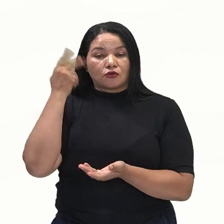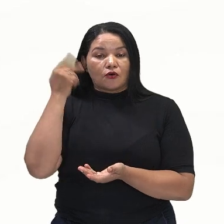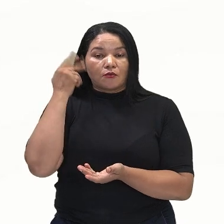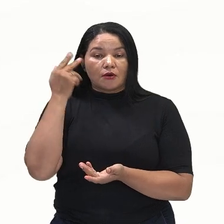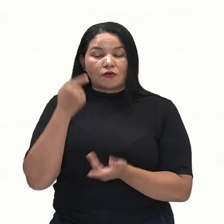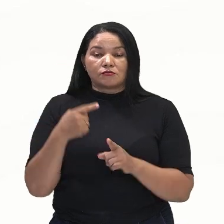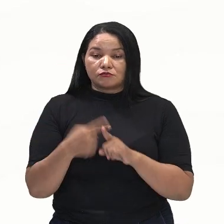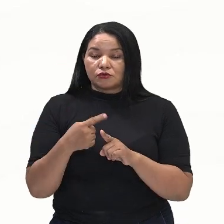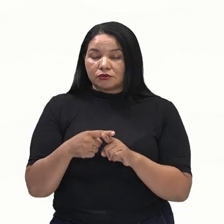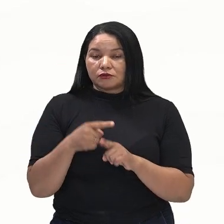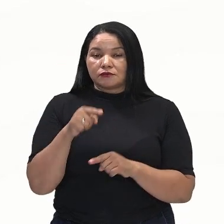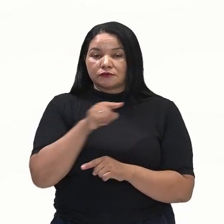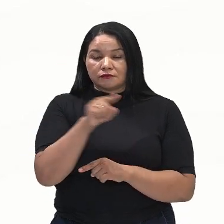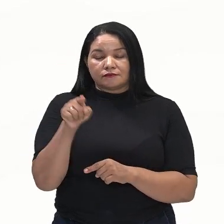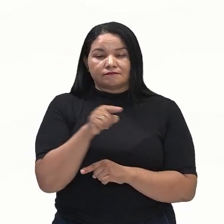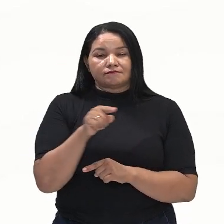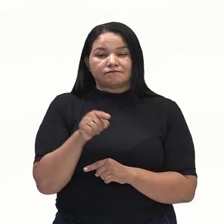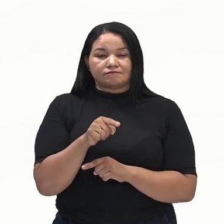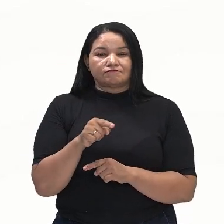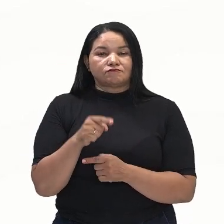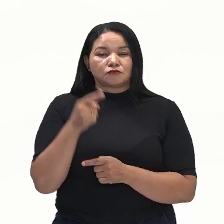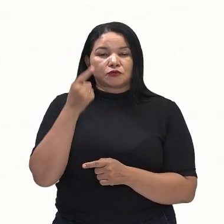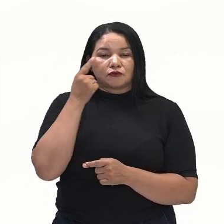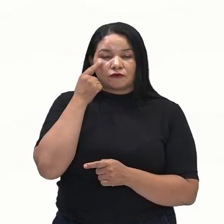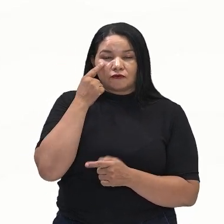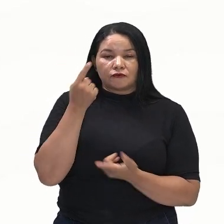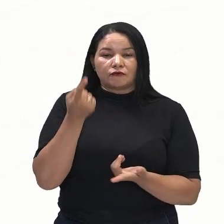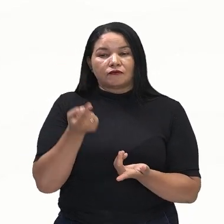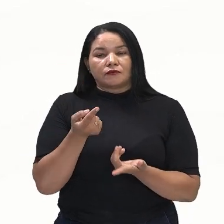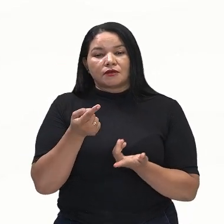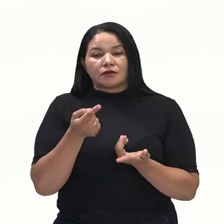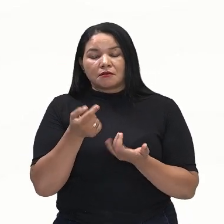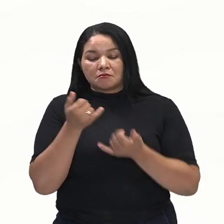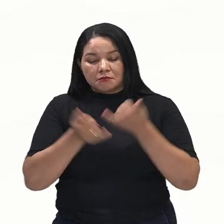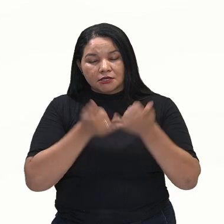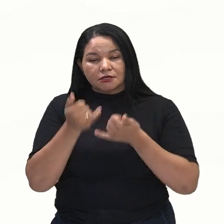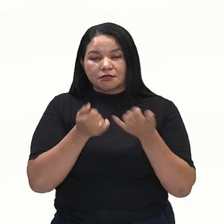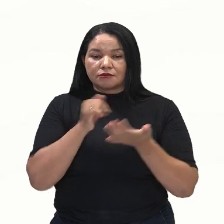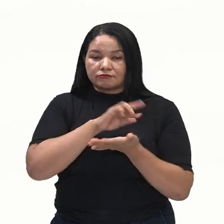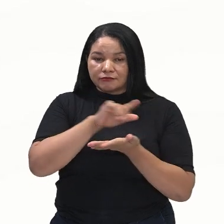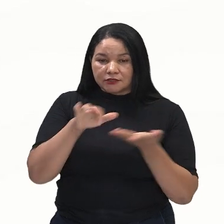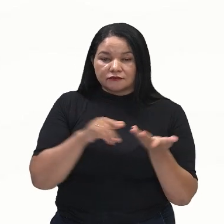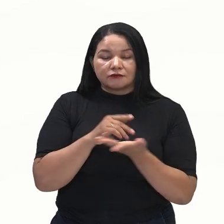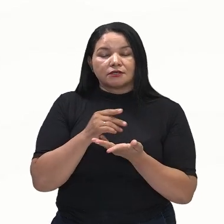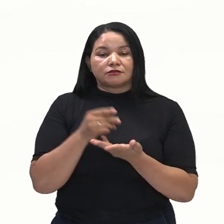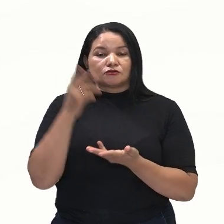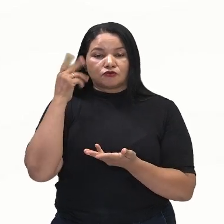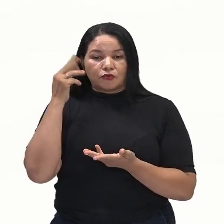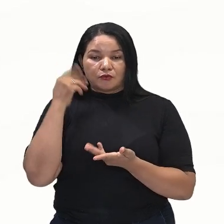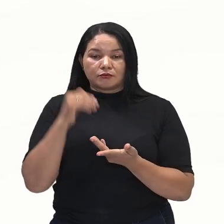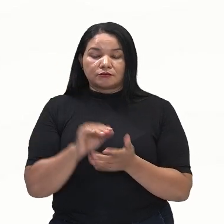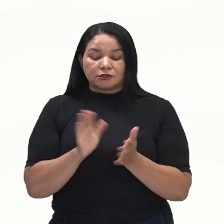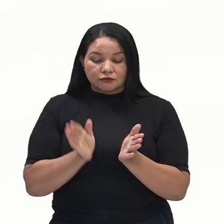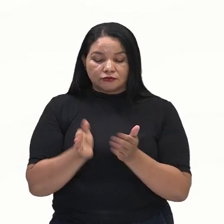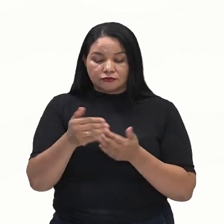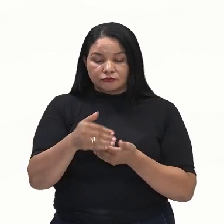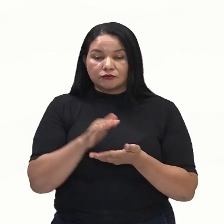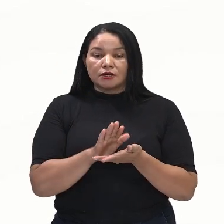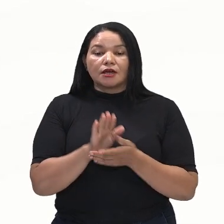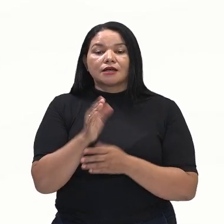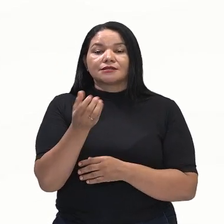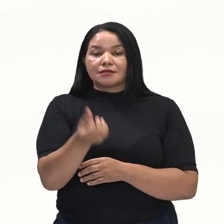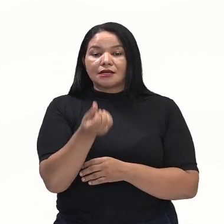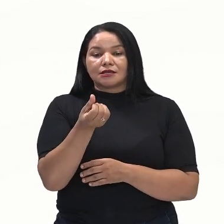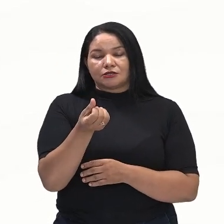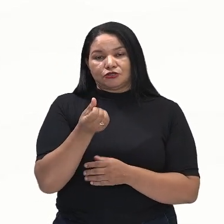costuma ao jogar, por exemplo, Ludo, tá? Então, é o dado que é formado por 6 faces. Logicamente